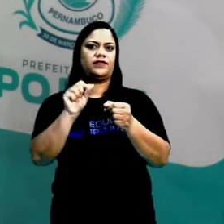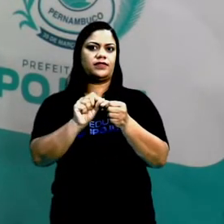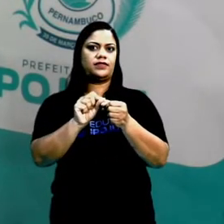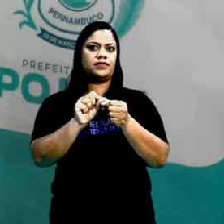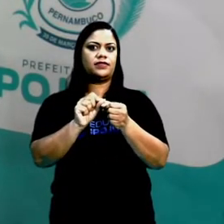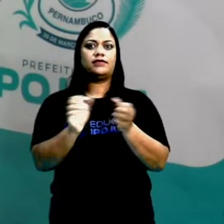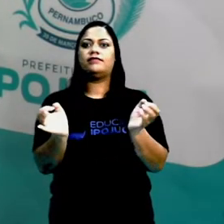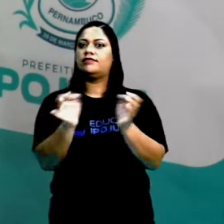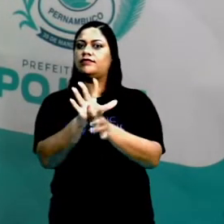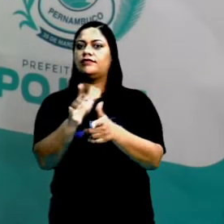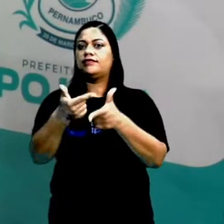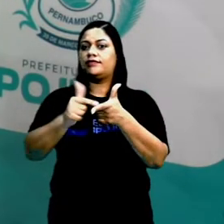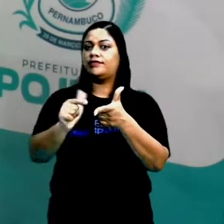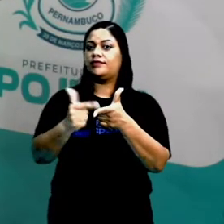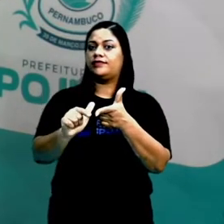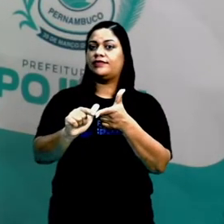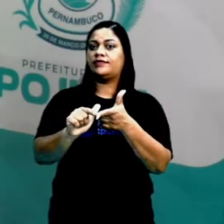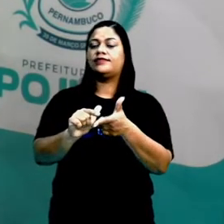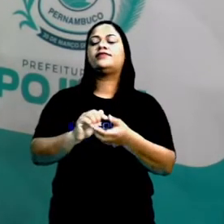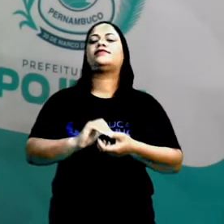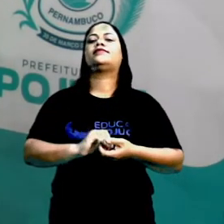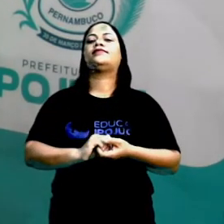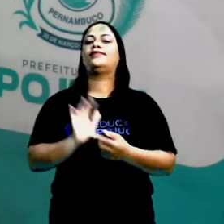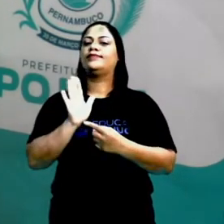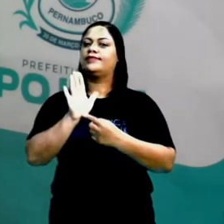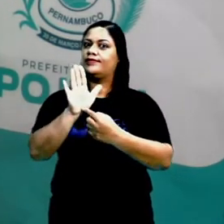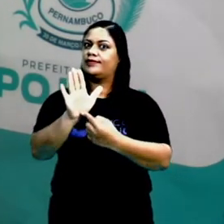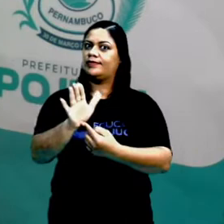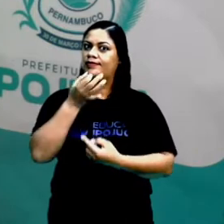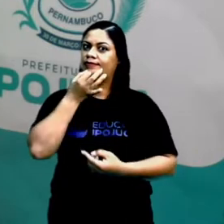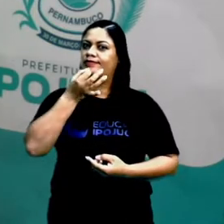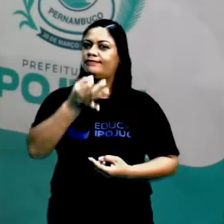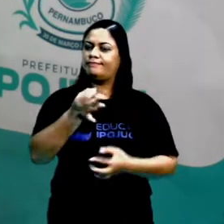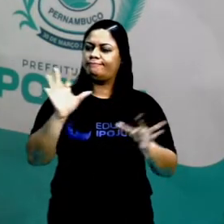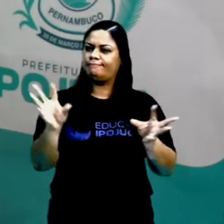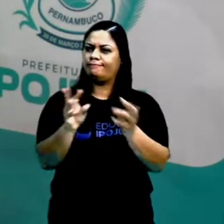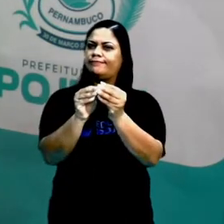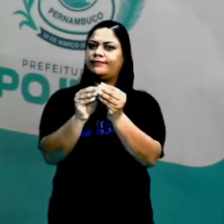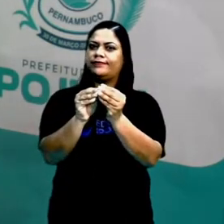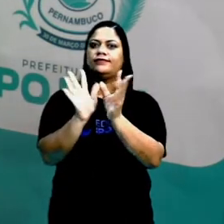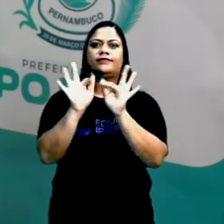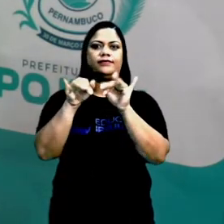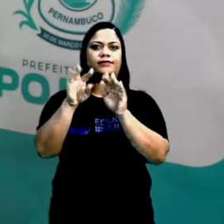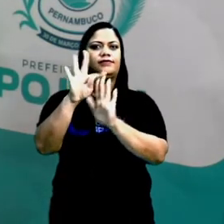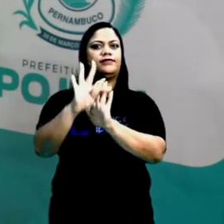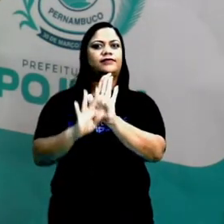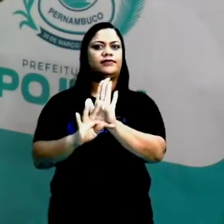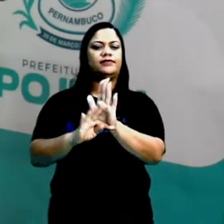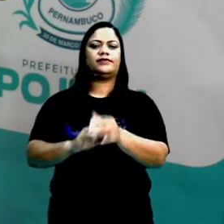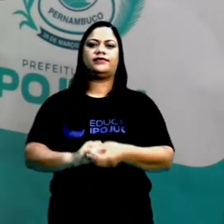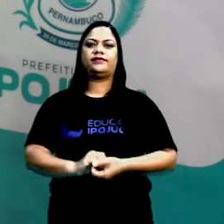para resolver aquele problema. Então ele vai dar aquela conclusão, tá?